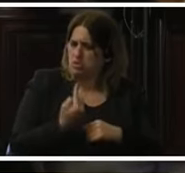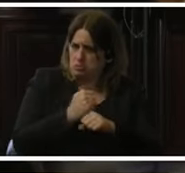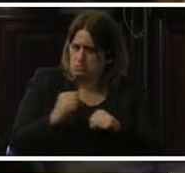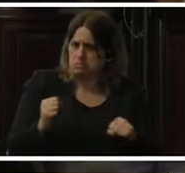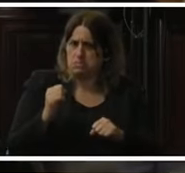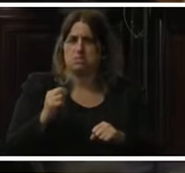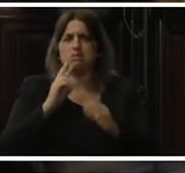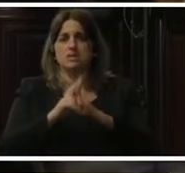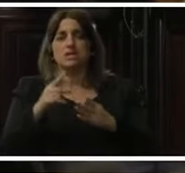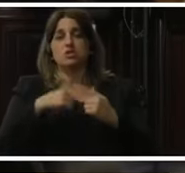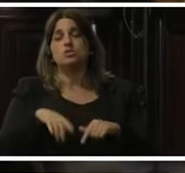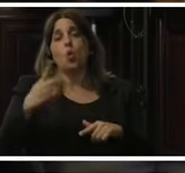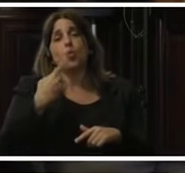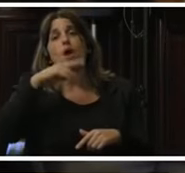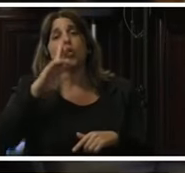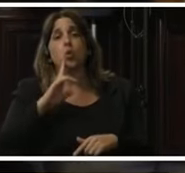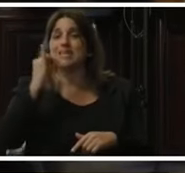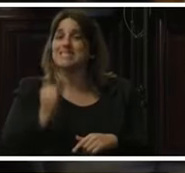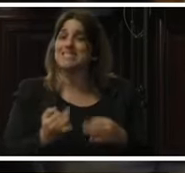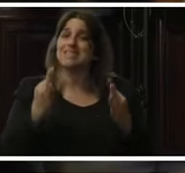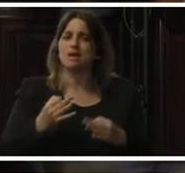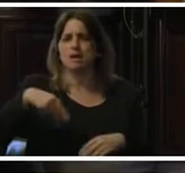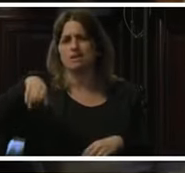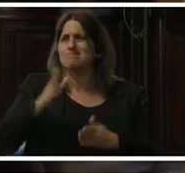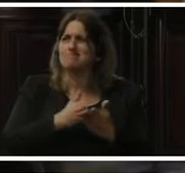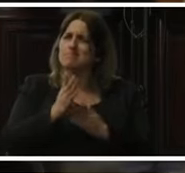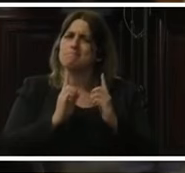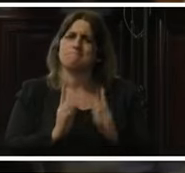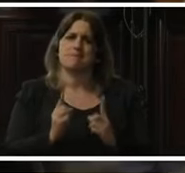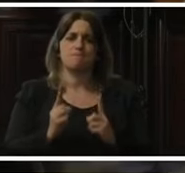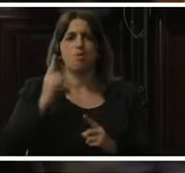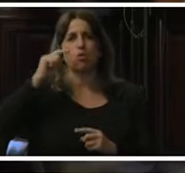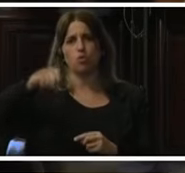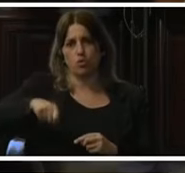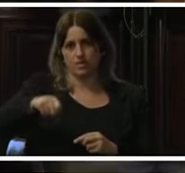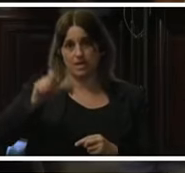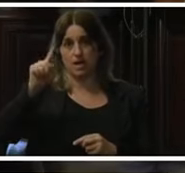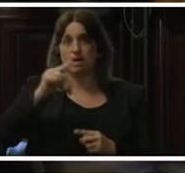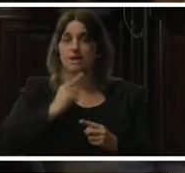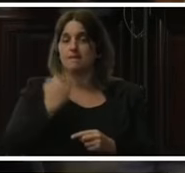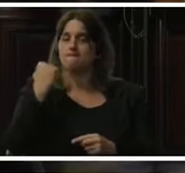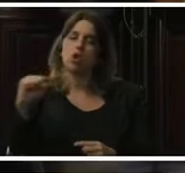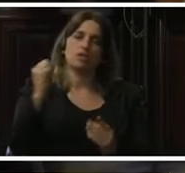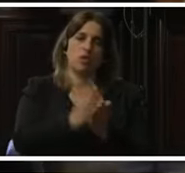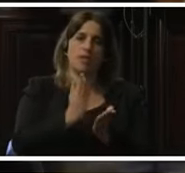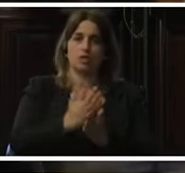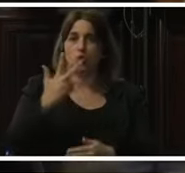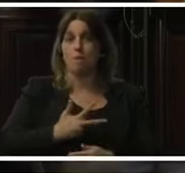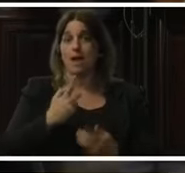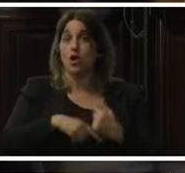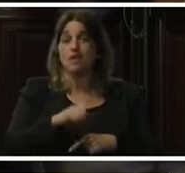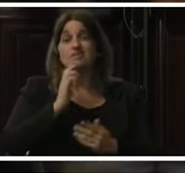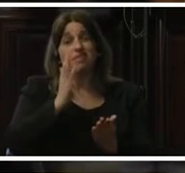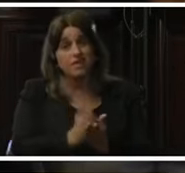condutas rotineiras do judiciário brasileiro que consiste em violação de direitos humanos é o fato de que na maioria dos processos